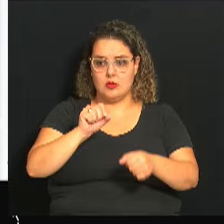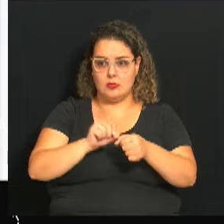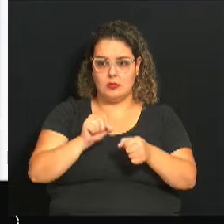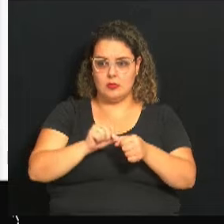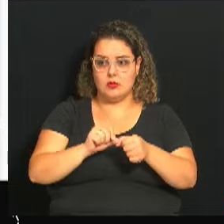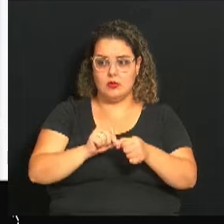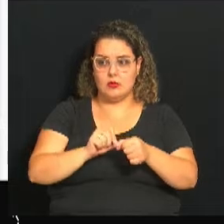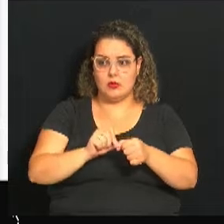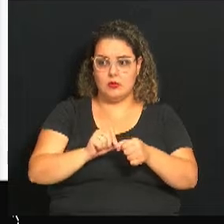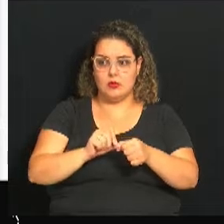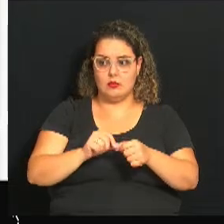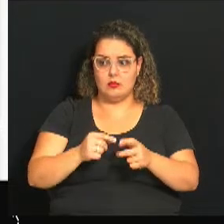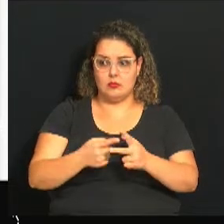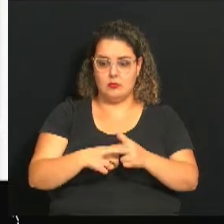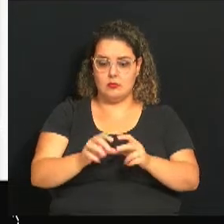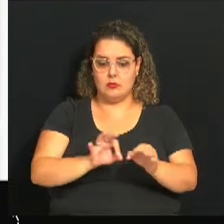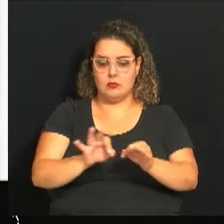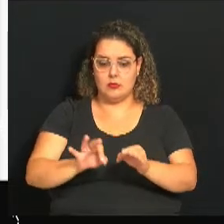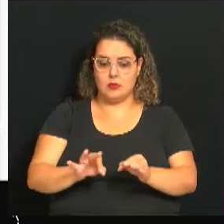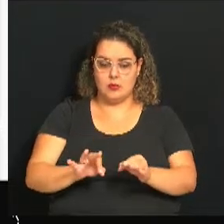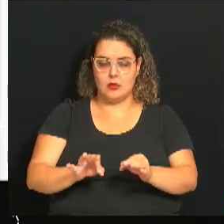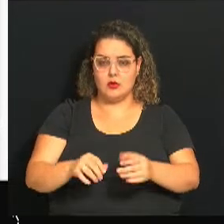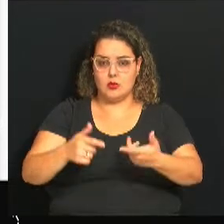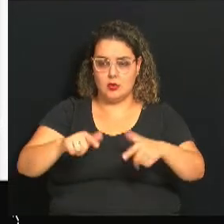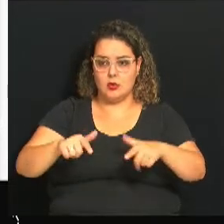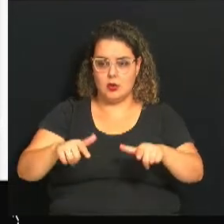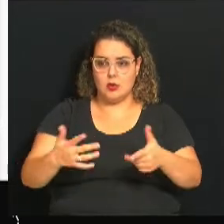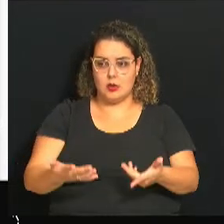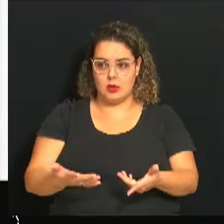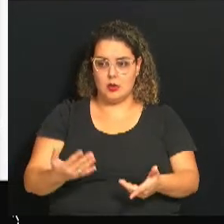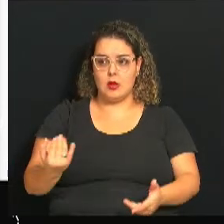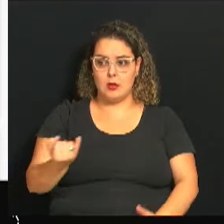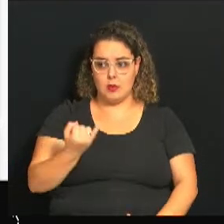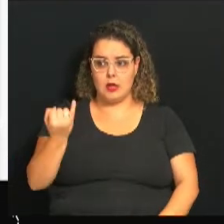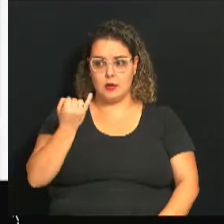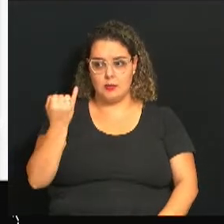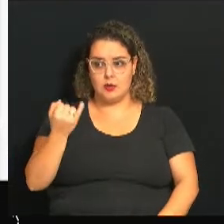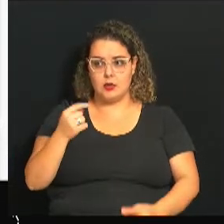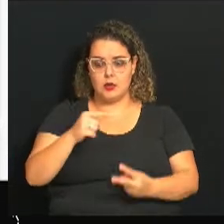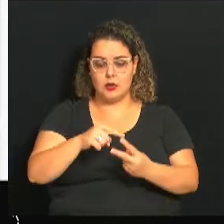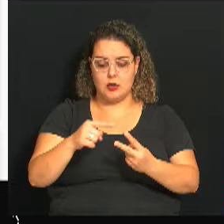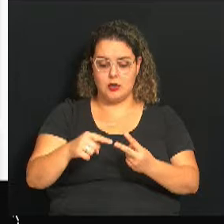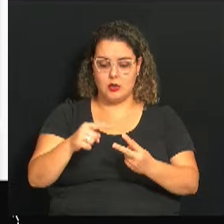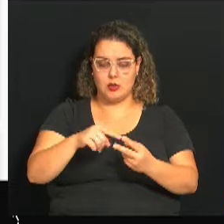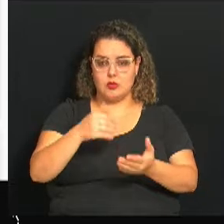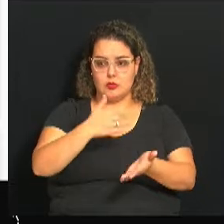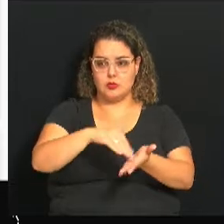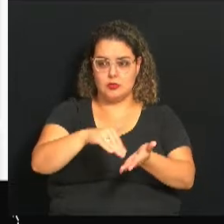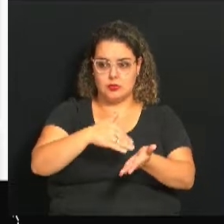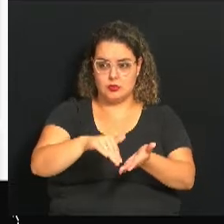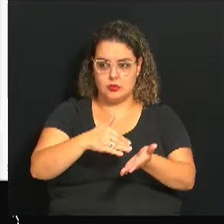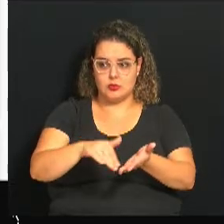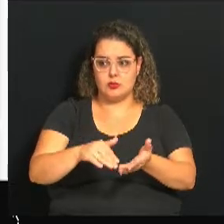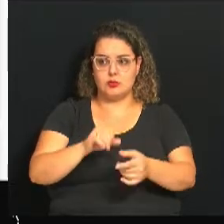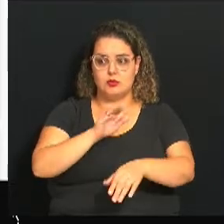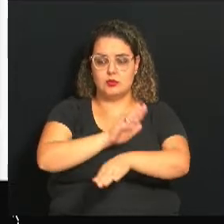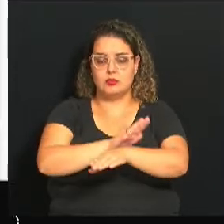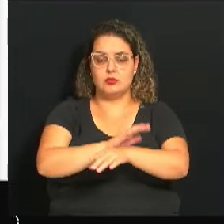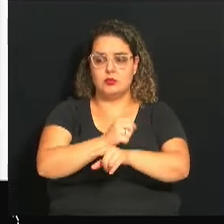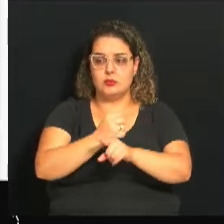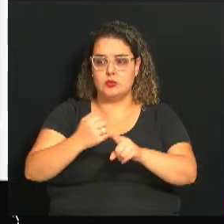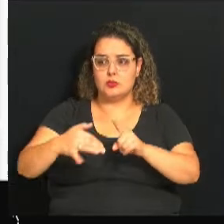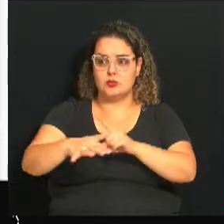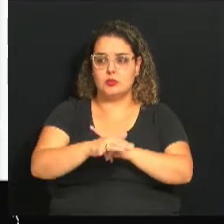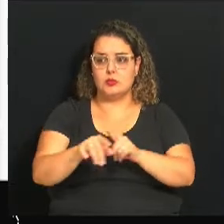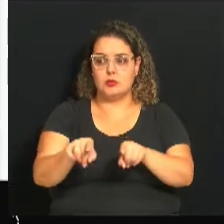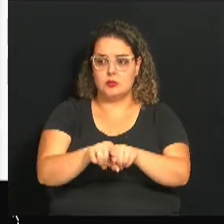uma recuperação no prédio. Tá? Então, é importante as duas secretarias, as pastas, tanto a assistência social como a